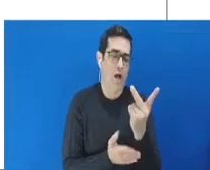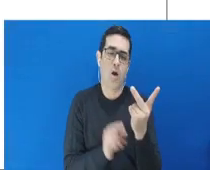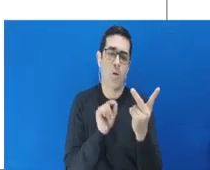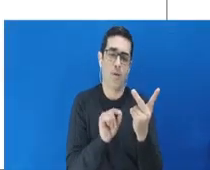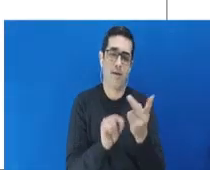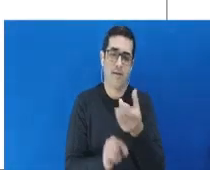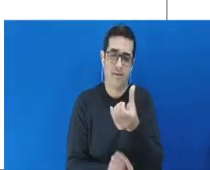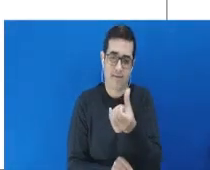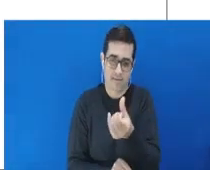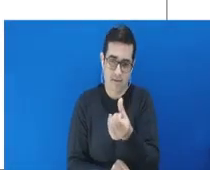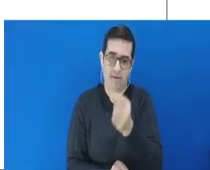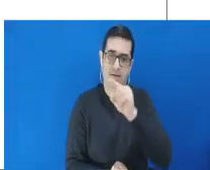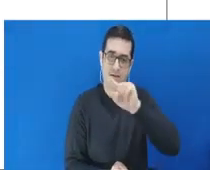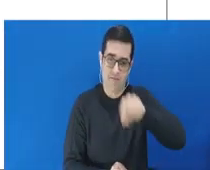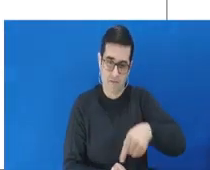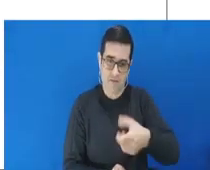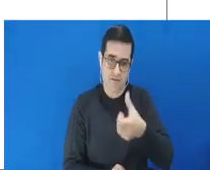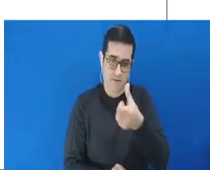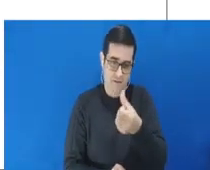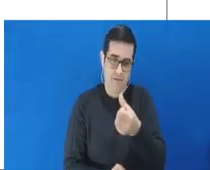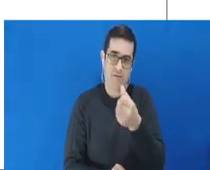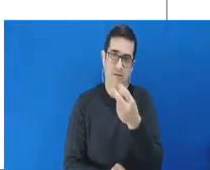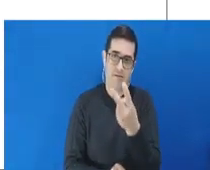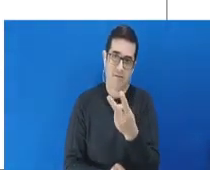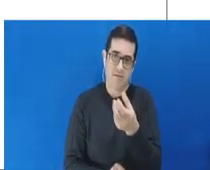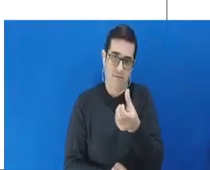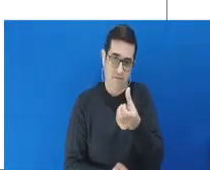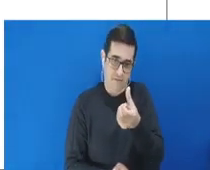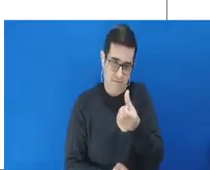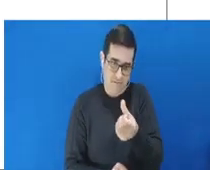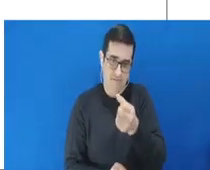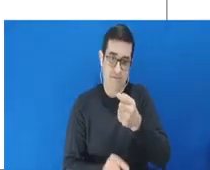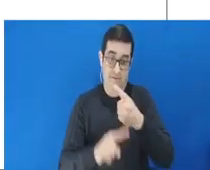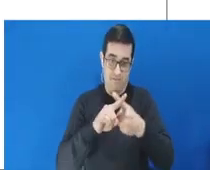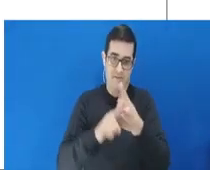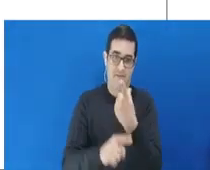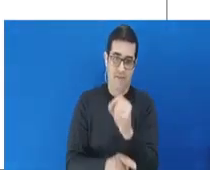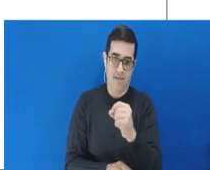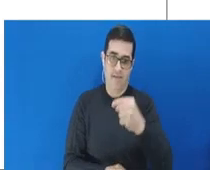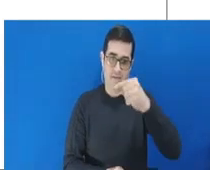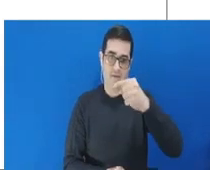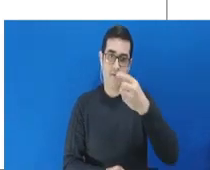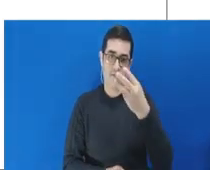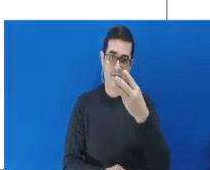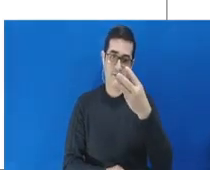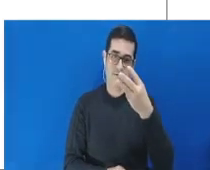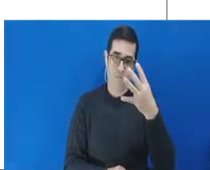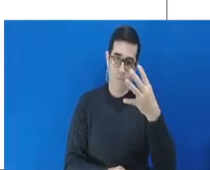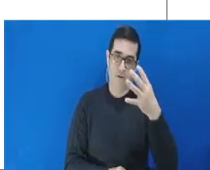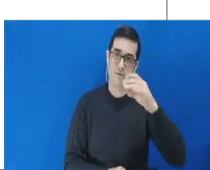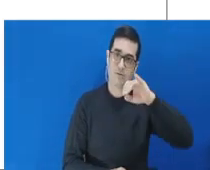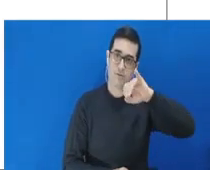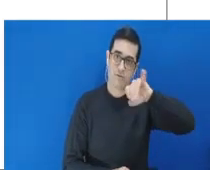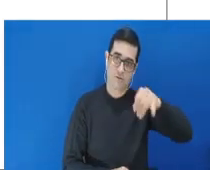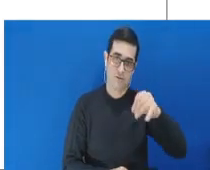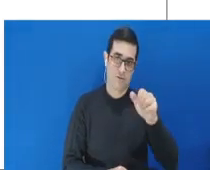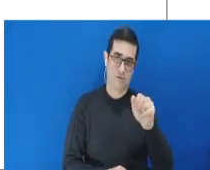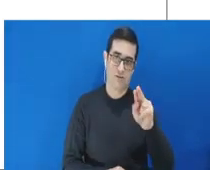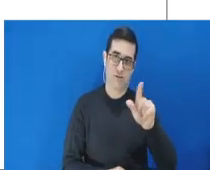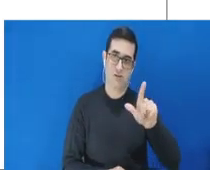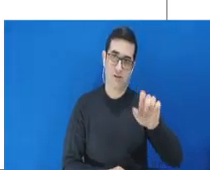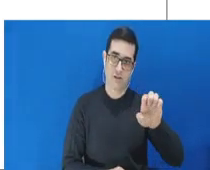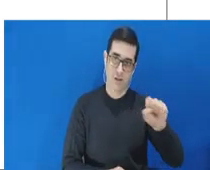6,626 vezes 10 na menos 34 joule por segundo. Para ele era apenas um número para correção,